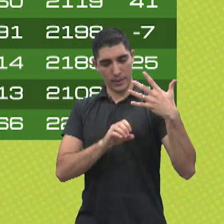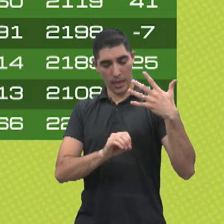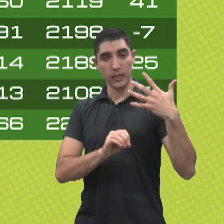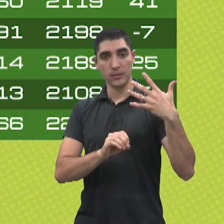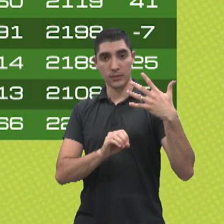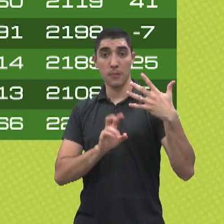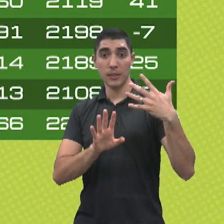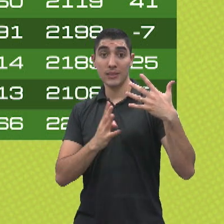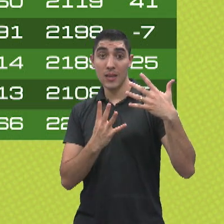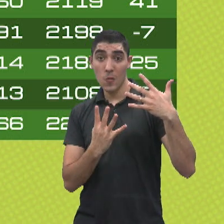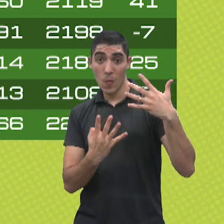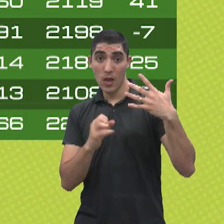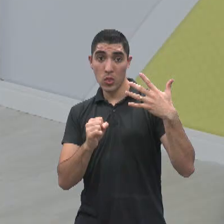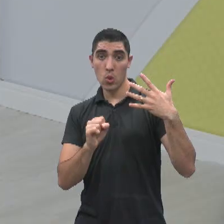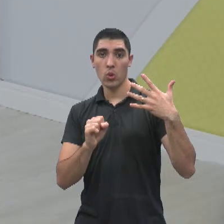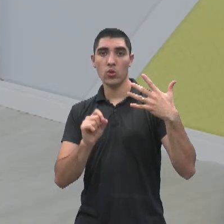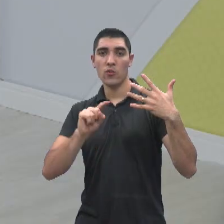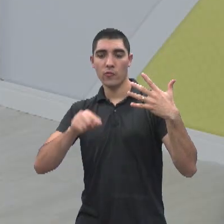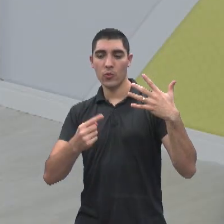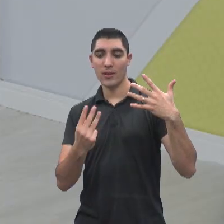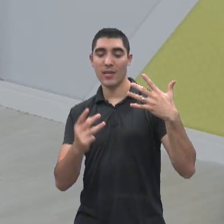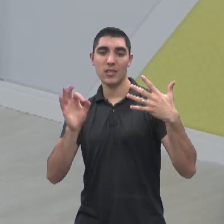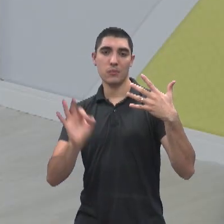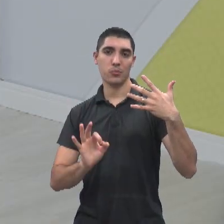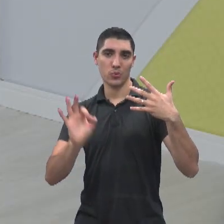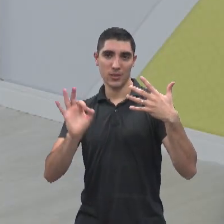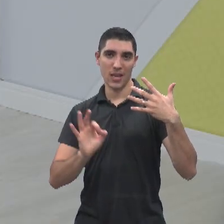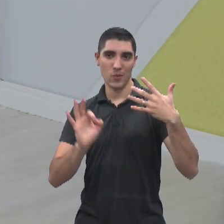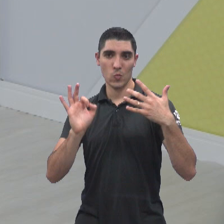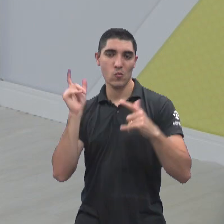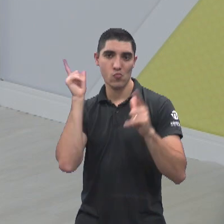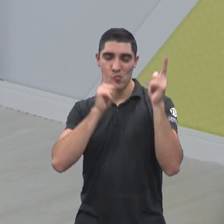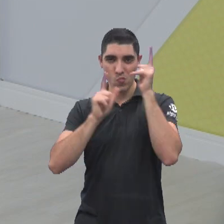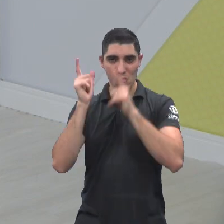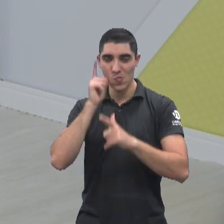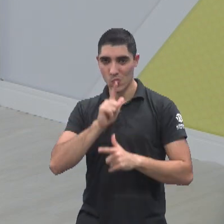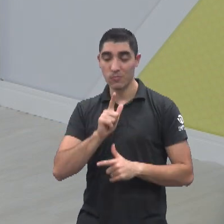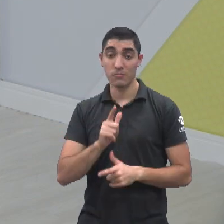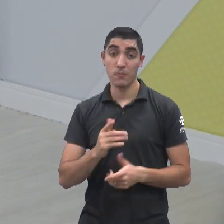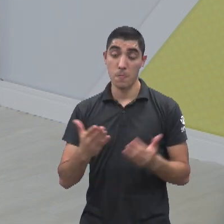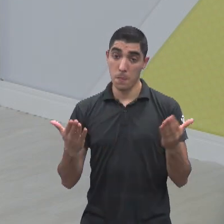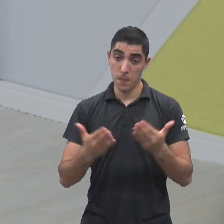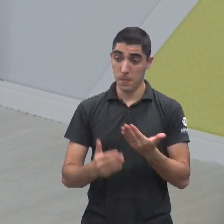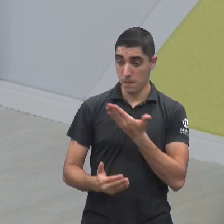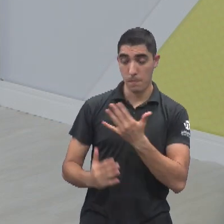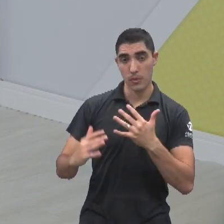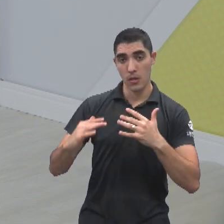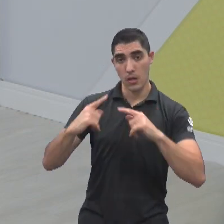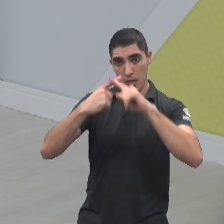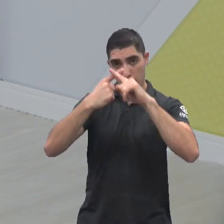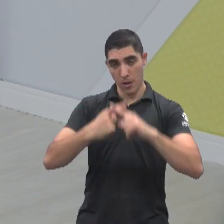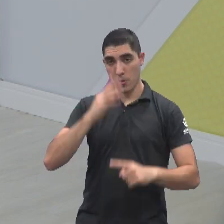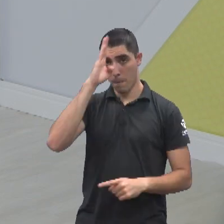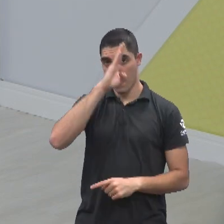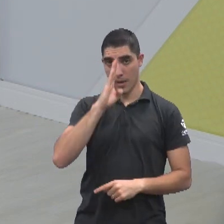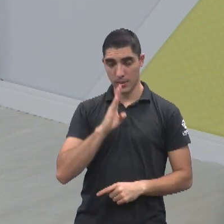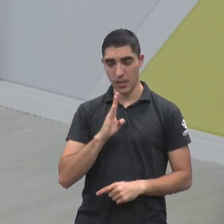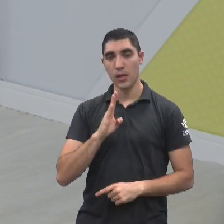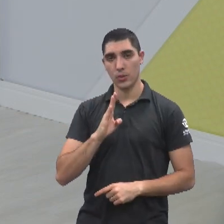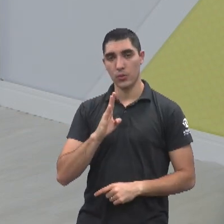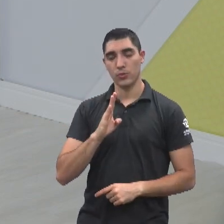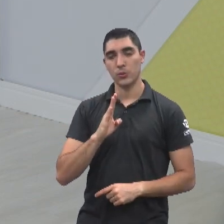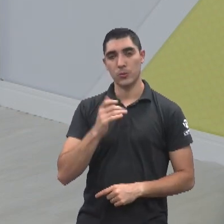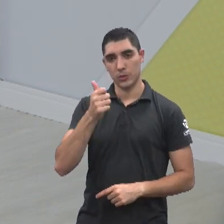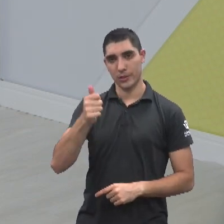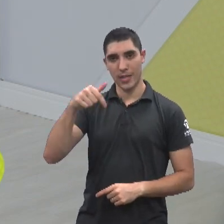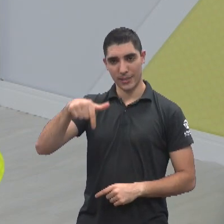com 48,3% de aproveitamento. Esta é a classificação de momento do NBB 17, tá certo? Então, repetindo para